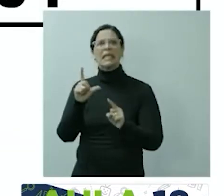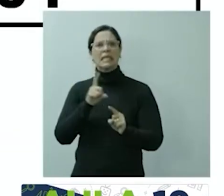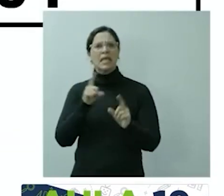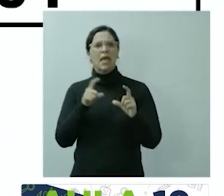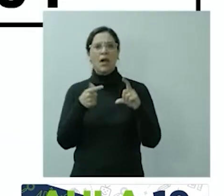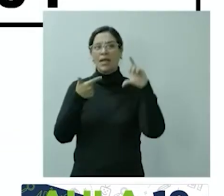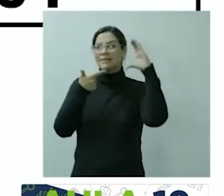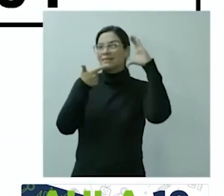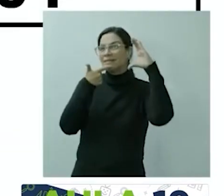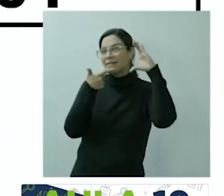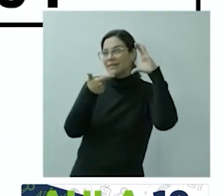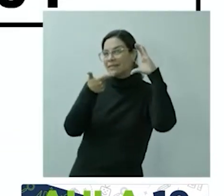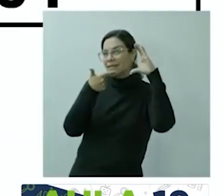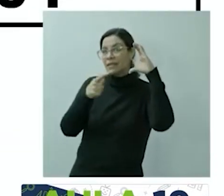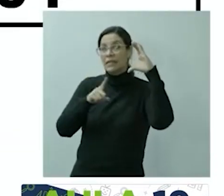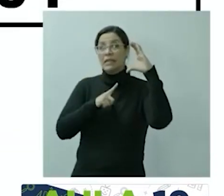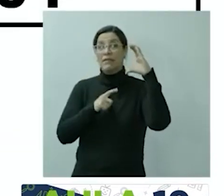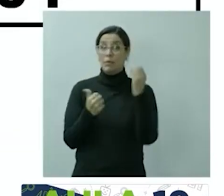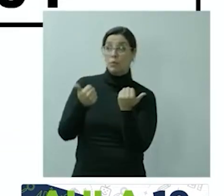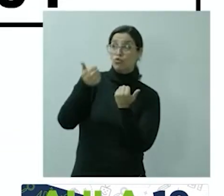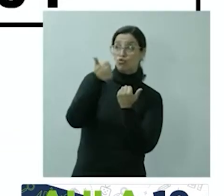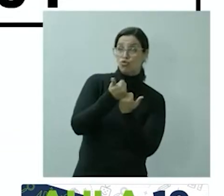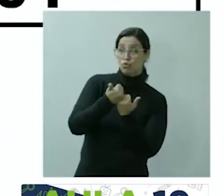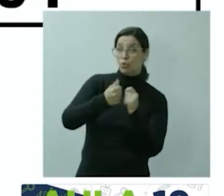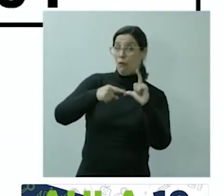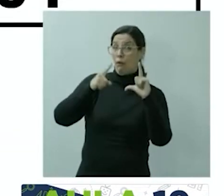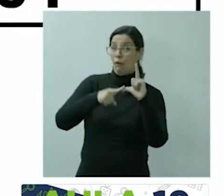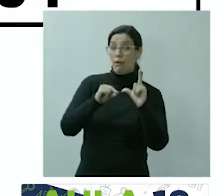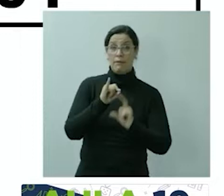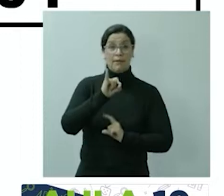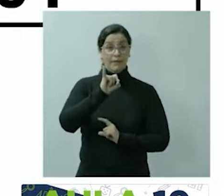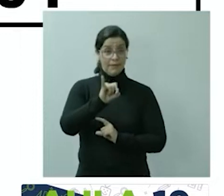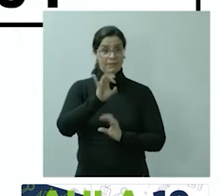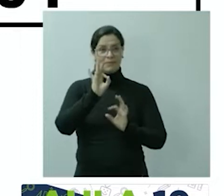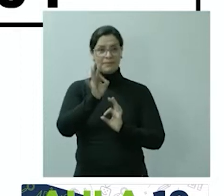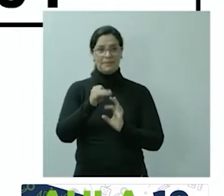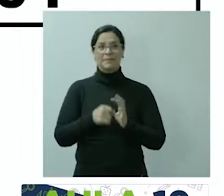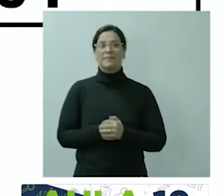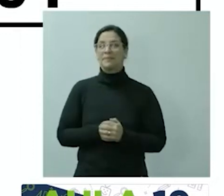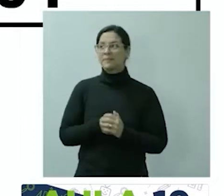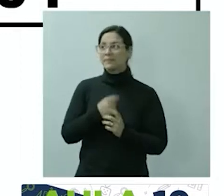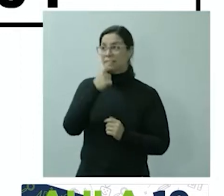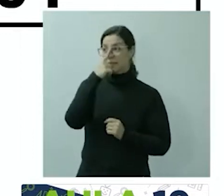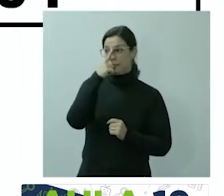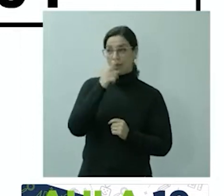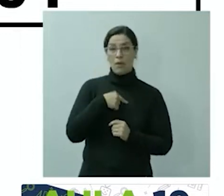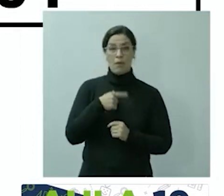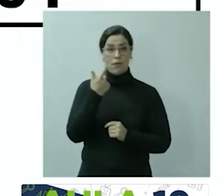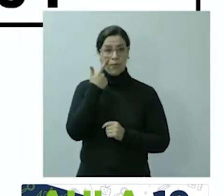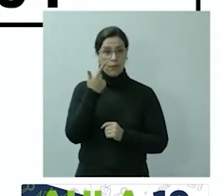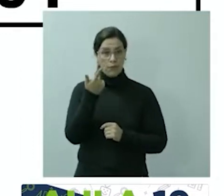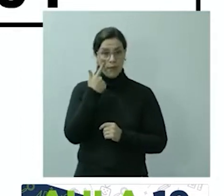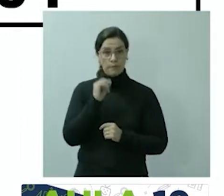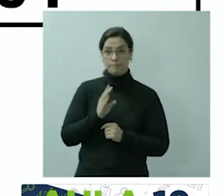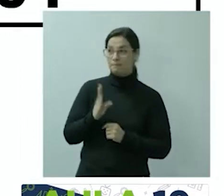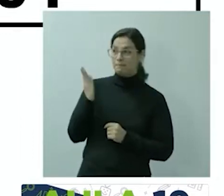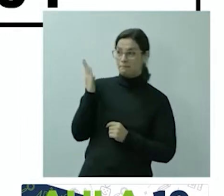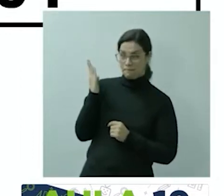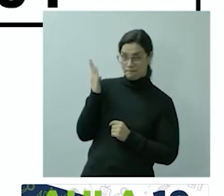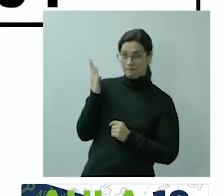aqui a carinha e vamos substituir pela letra I. Então, vamos ver